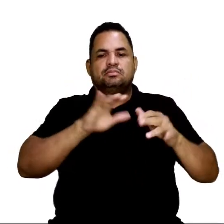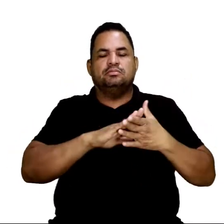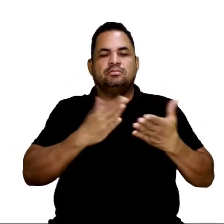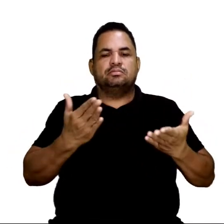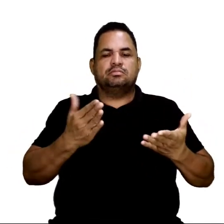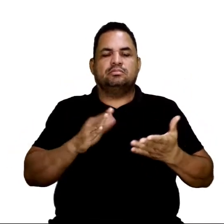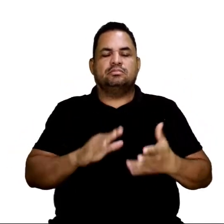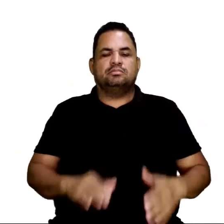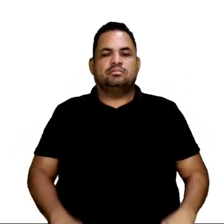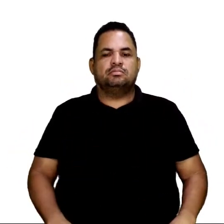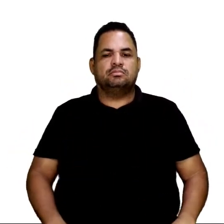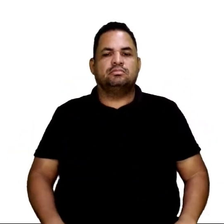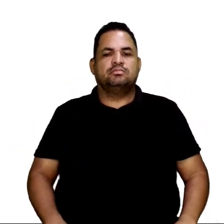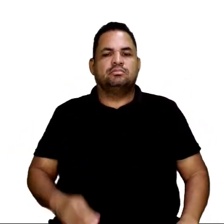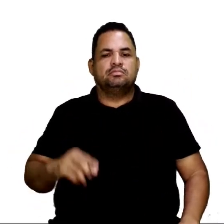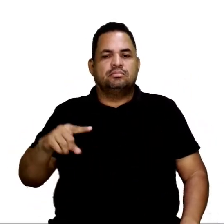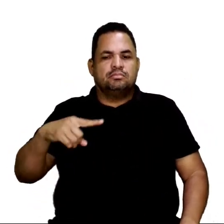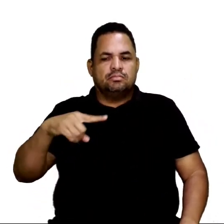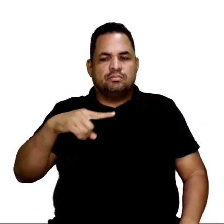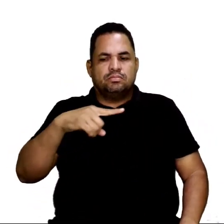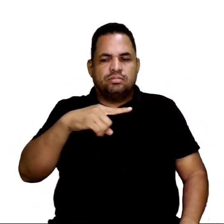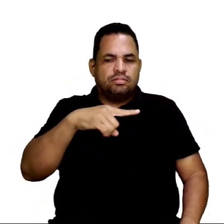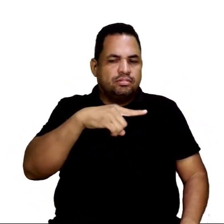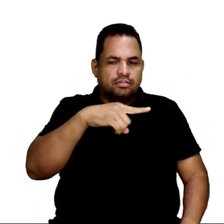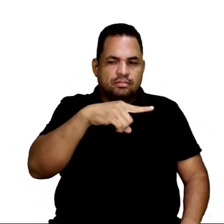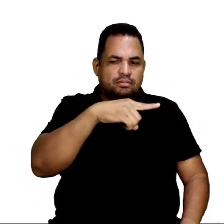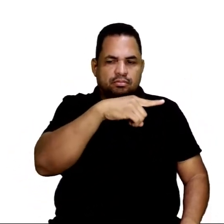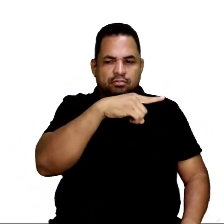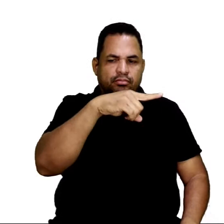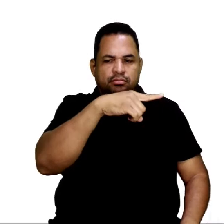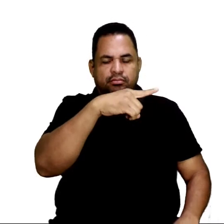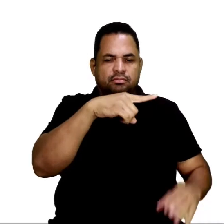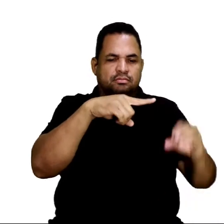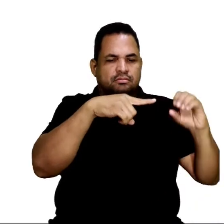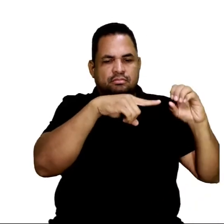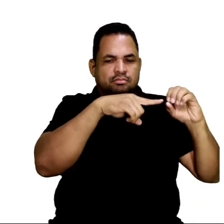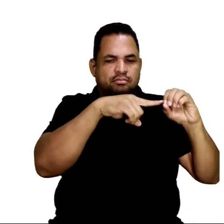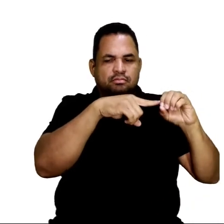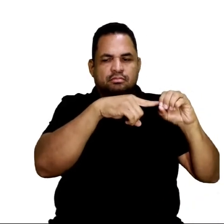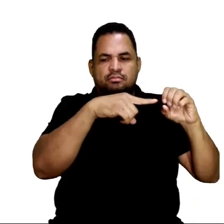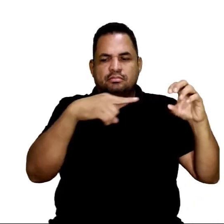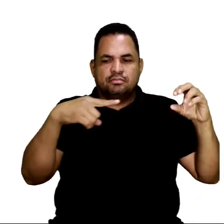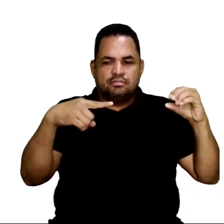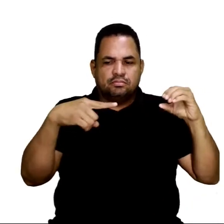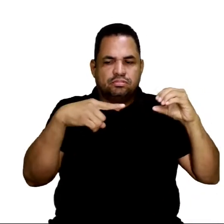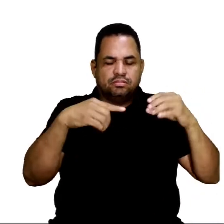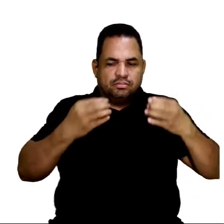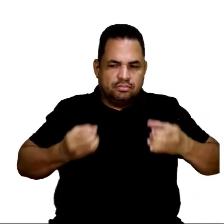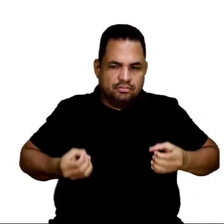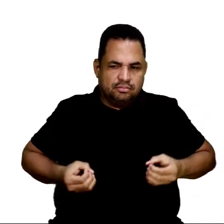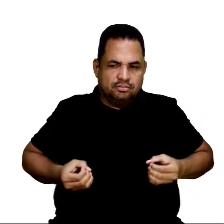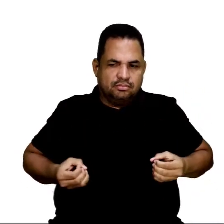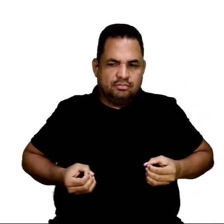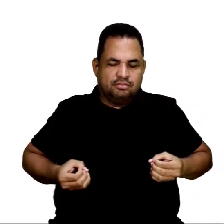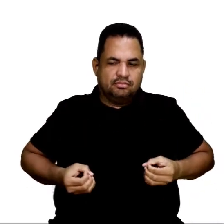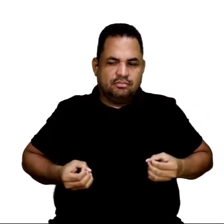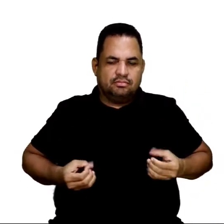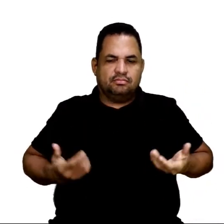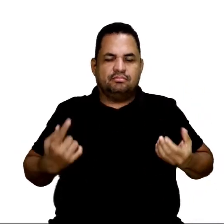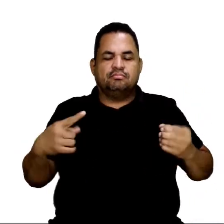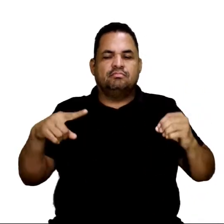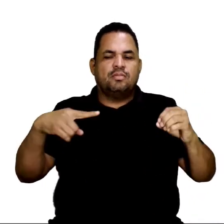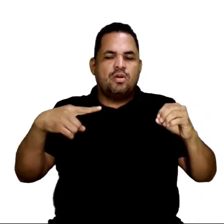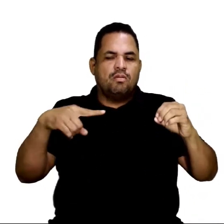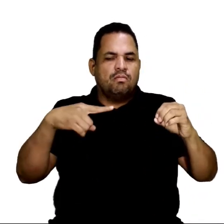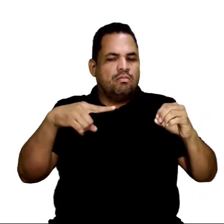ali nadando, nadando, nadando e chegam até a tuba uterina. Para isso, eles percorreram todo